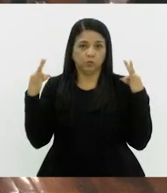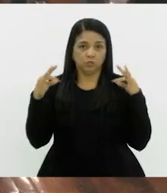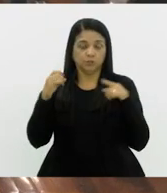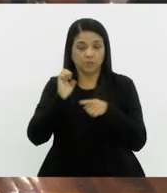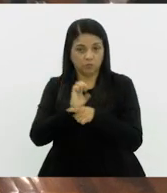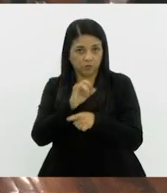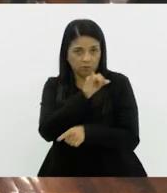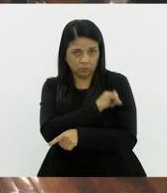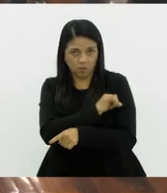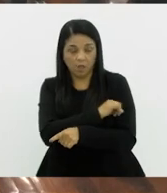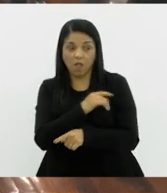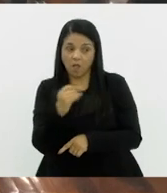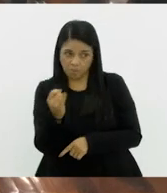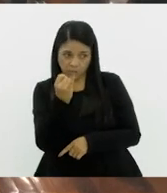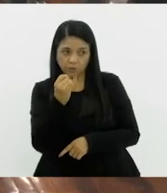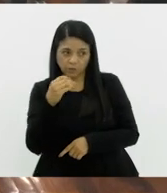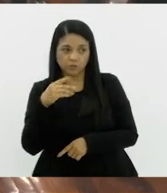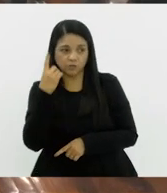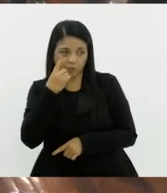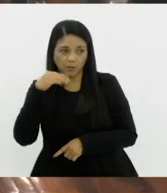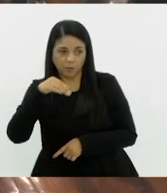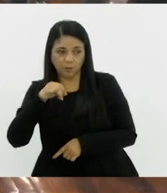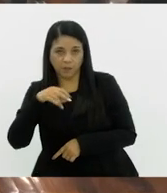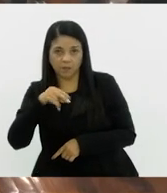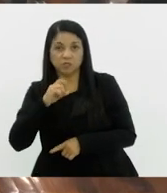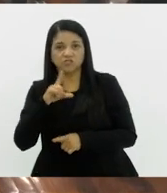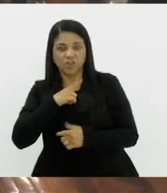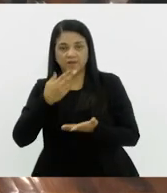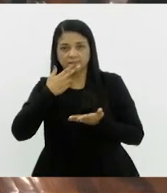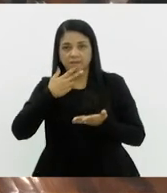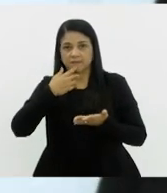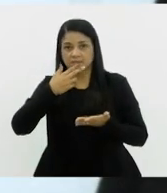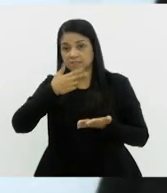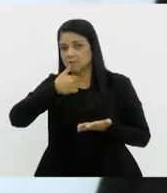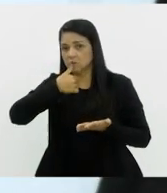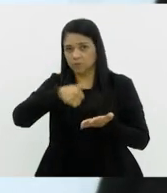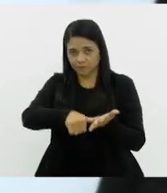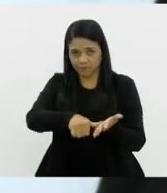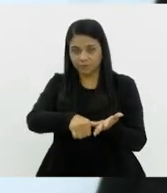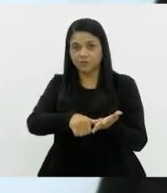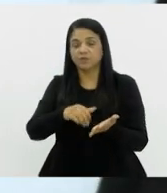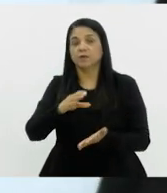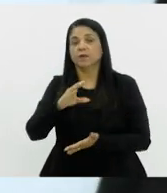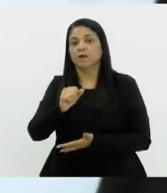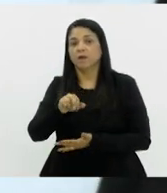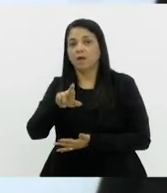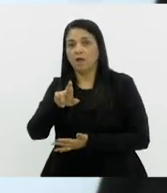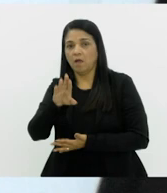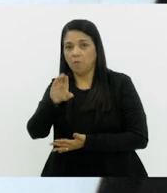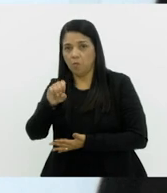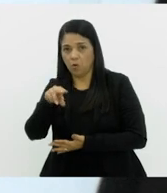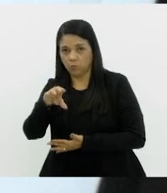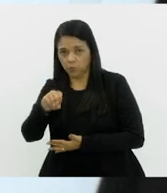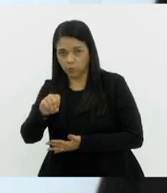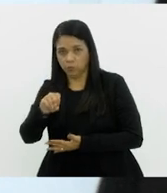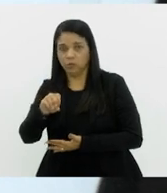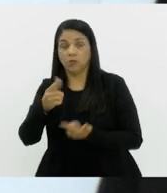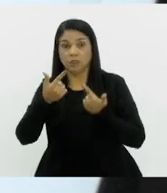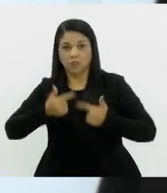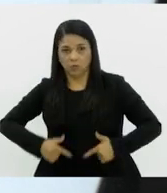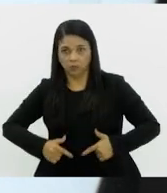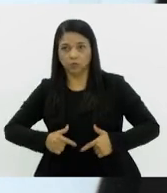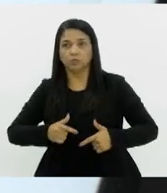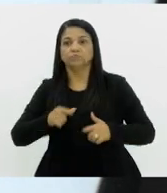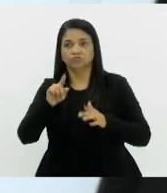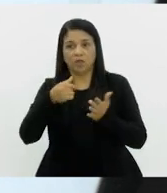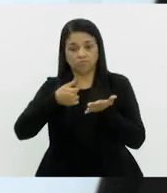isso é bem importante para o senhor, já contém o selo de carbono neutro. Já há operadores de turismo, nesse momento, que ostentam esse selo e o